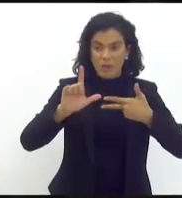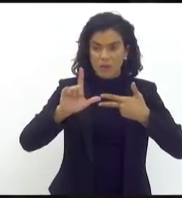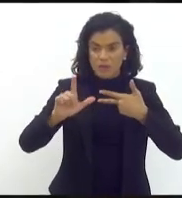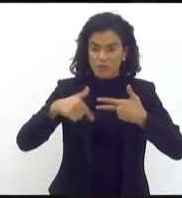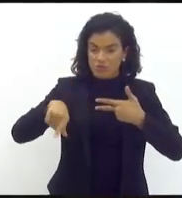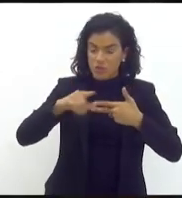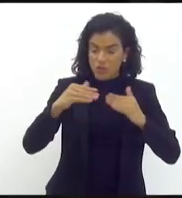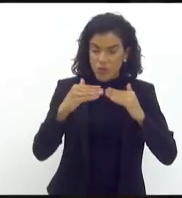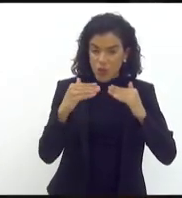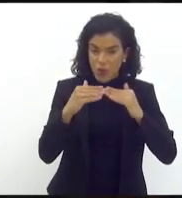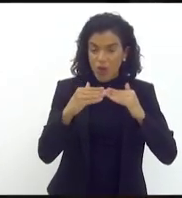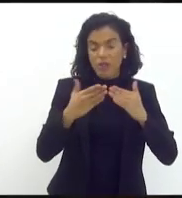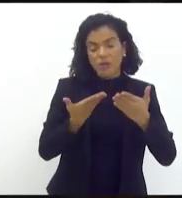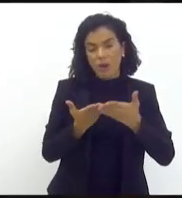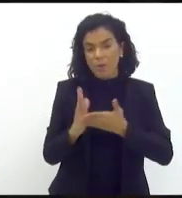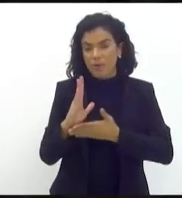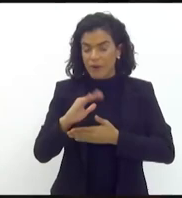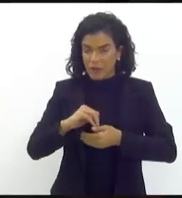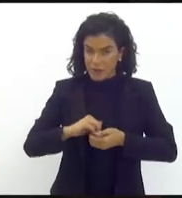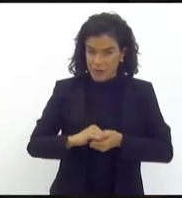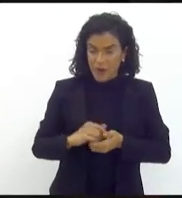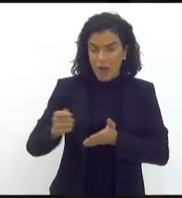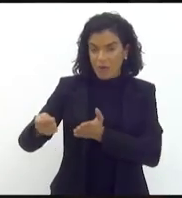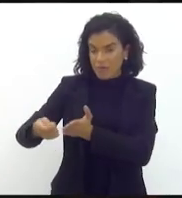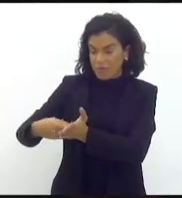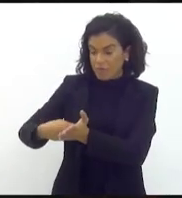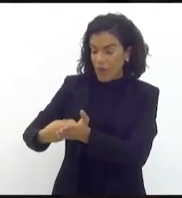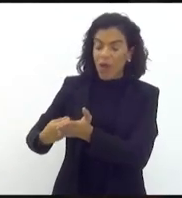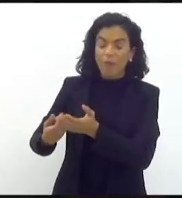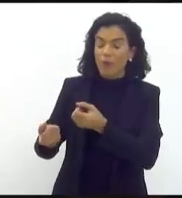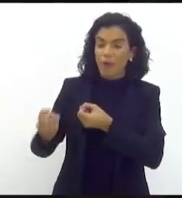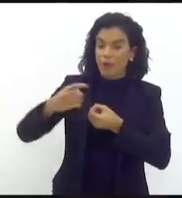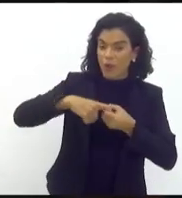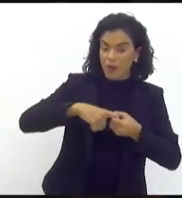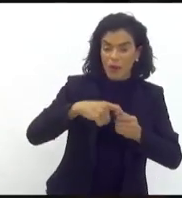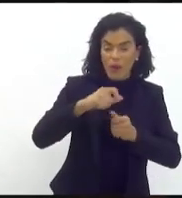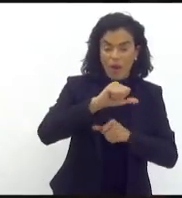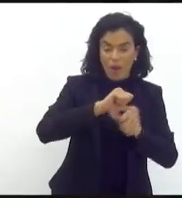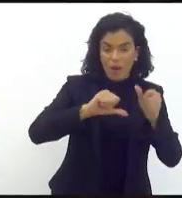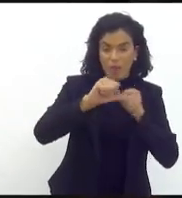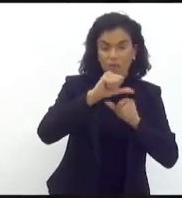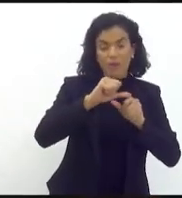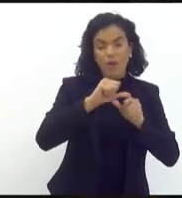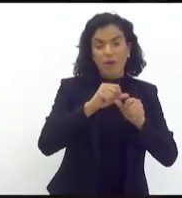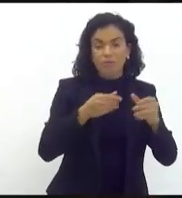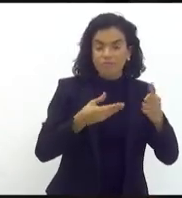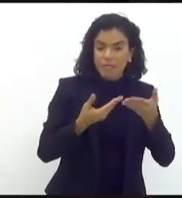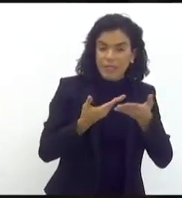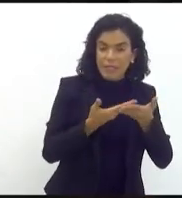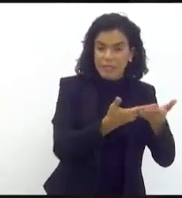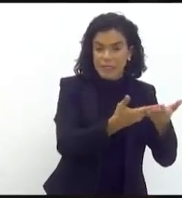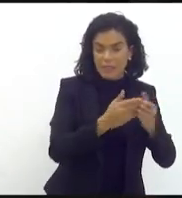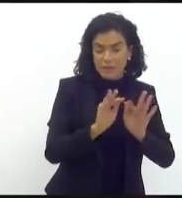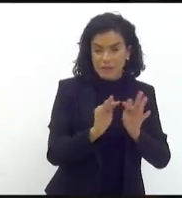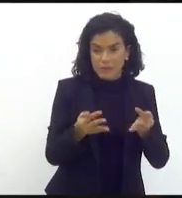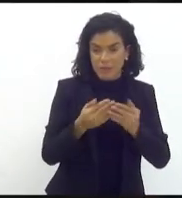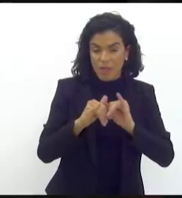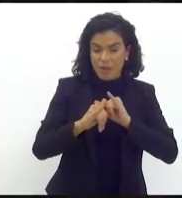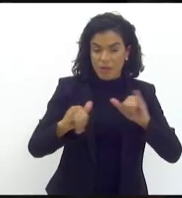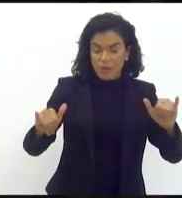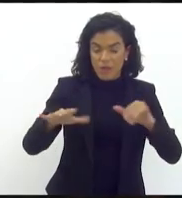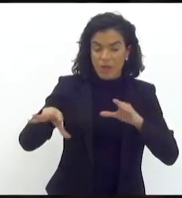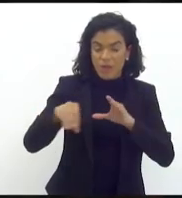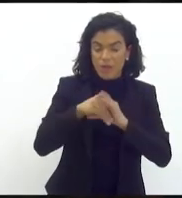senhores que a própria comissão aprovado retorna ao autor para a transformação indicação simples anuncio